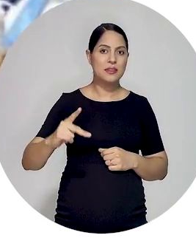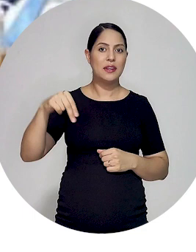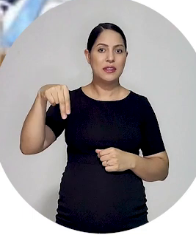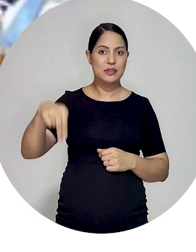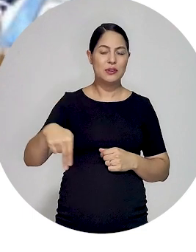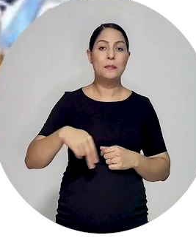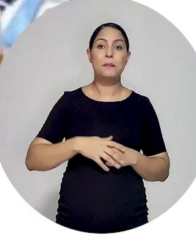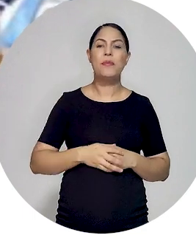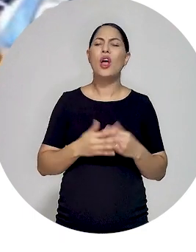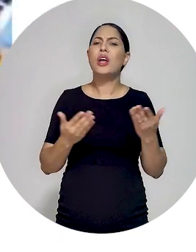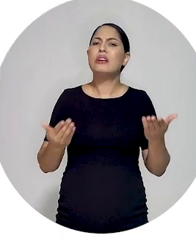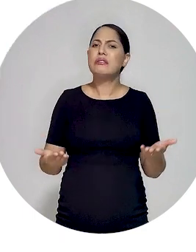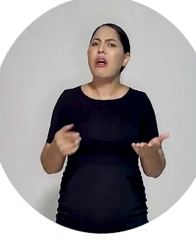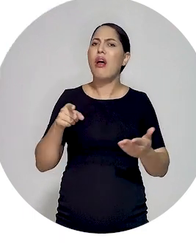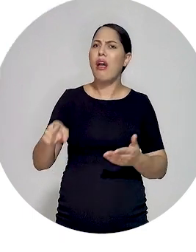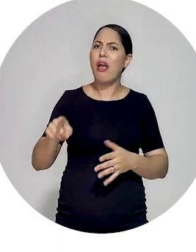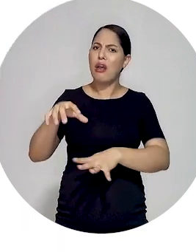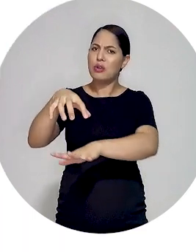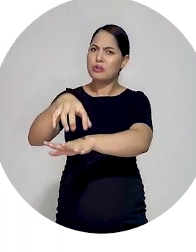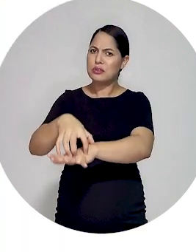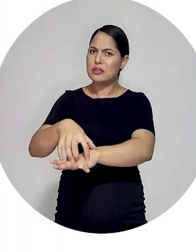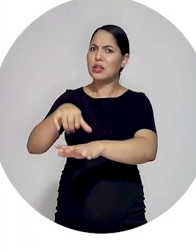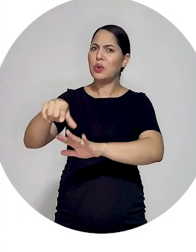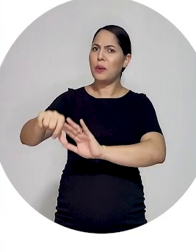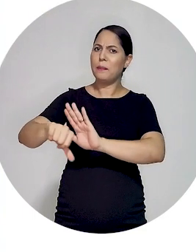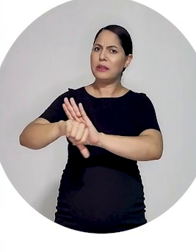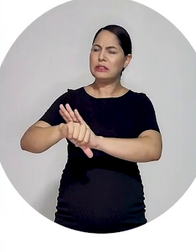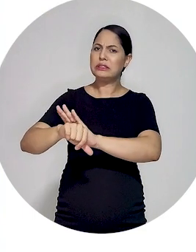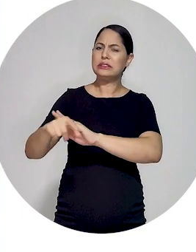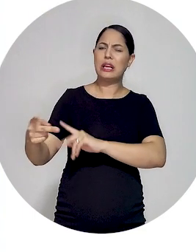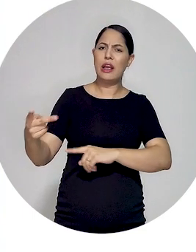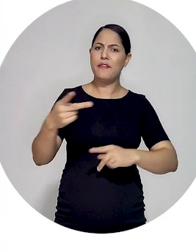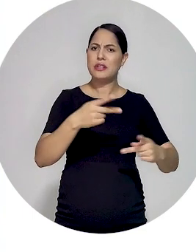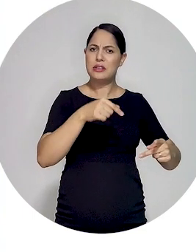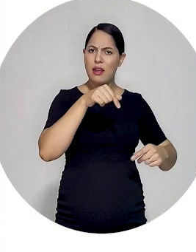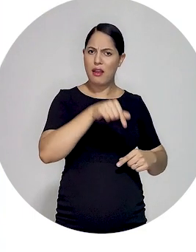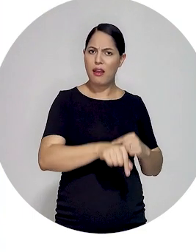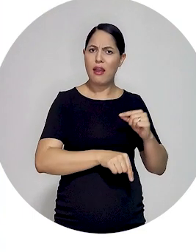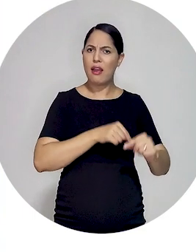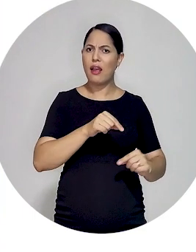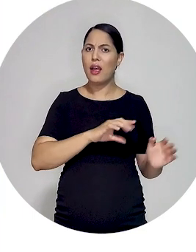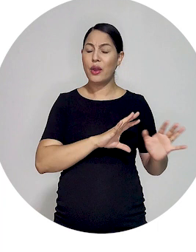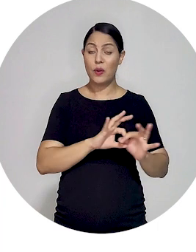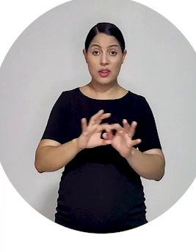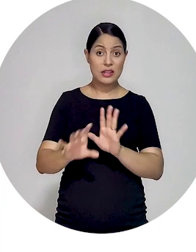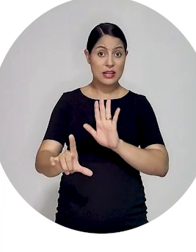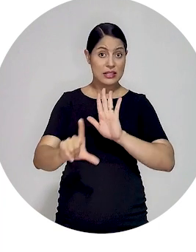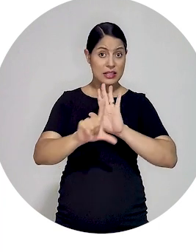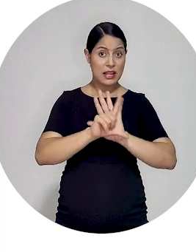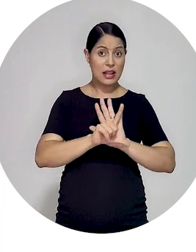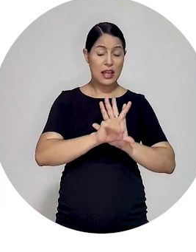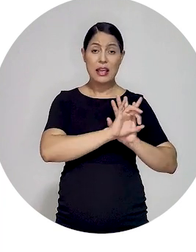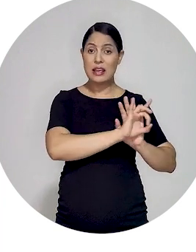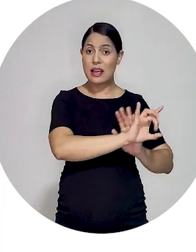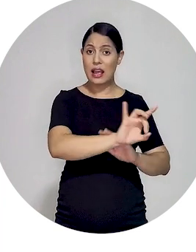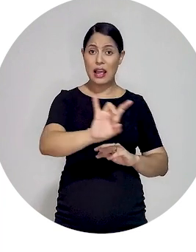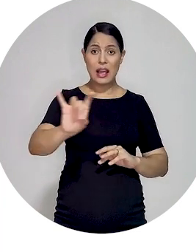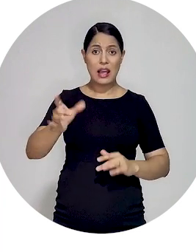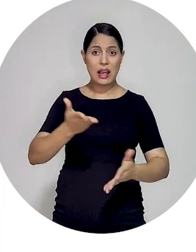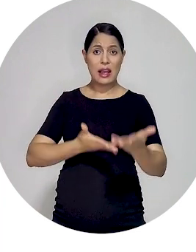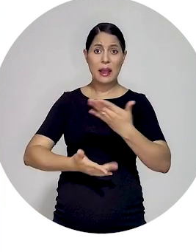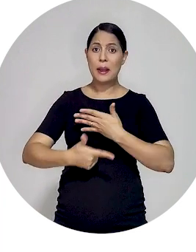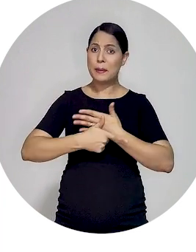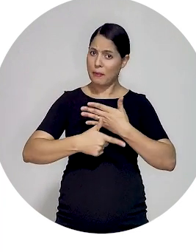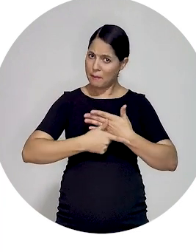Departamento Penitenciário Nacional. Para o presidente da OAB, Beto Simonetti, o reconhecimento e a aplicação da lei que protege a advocacia